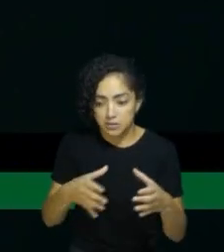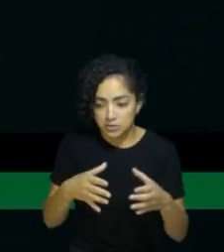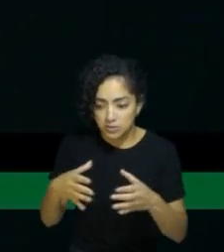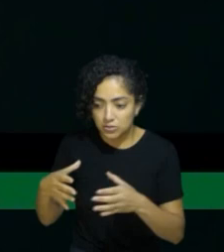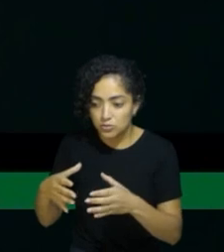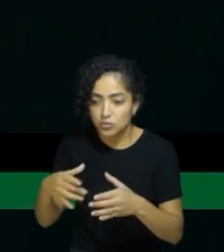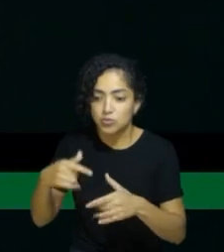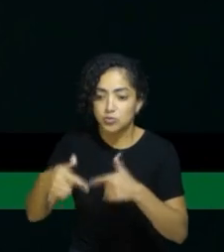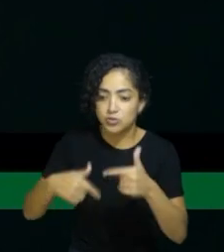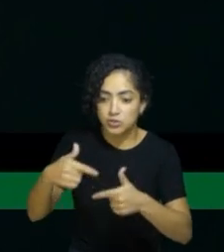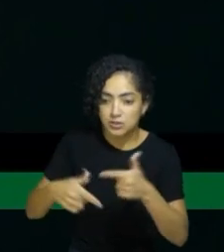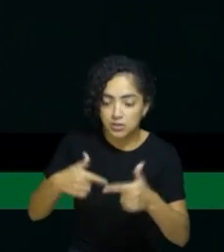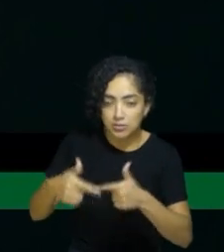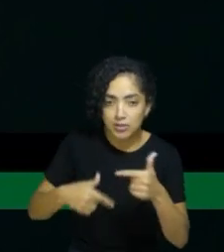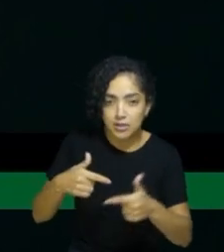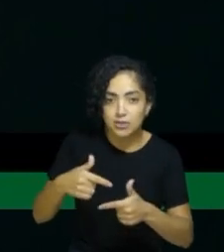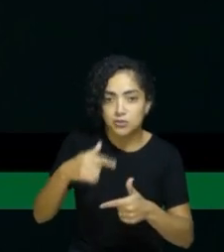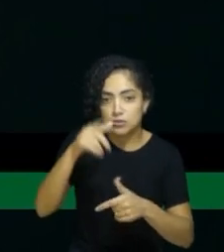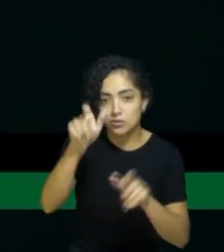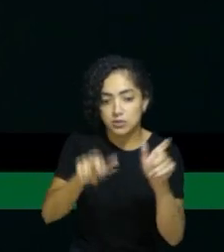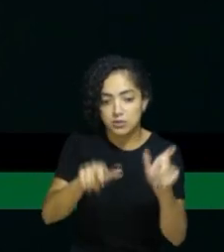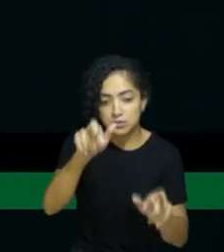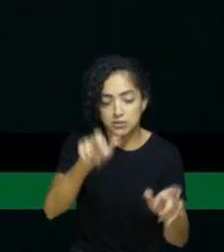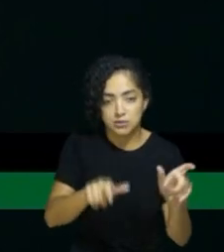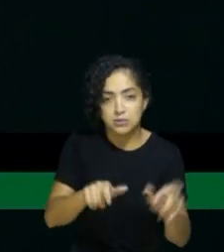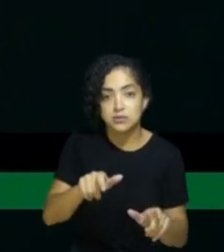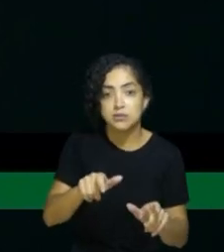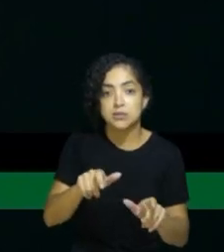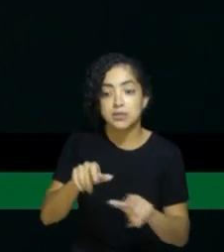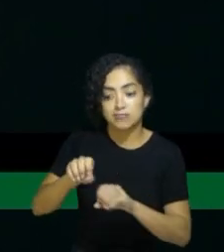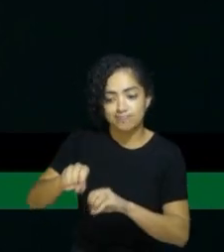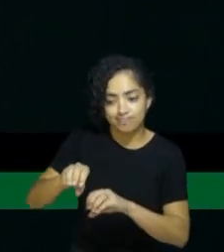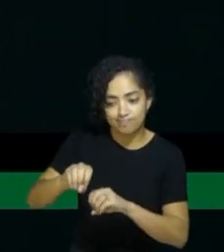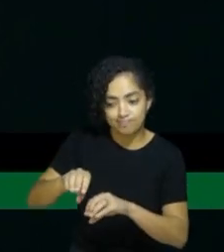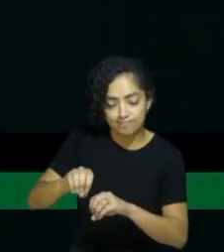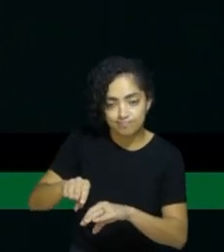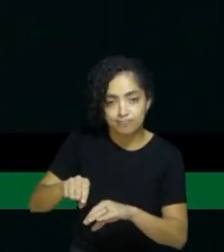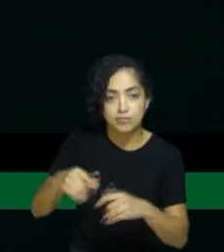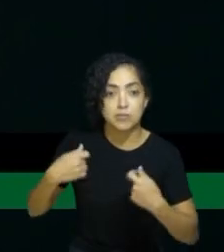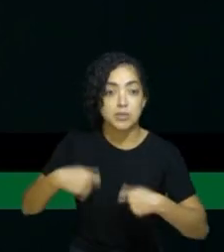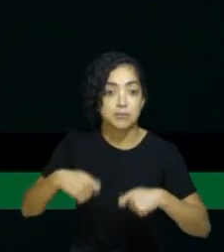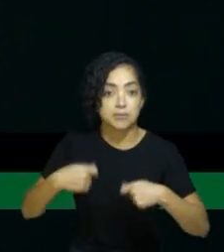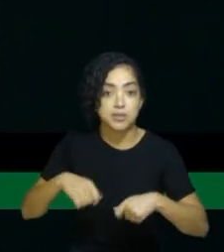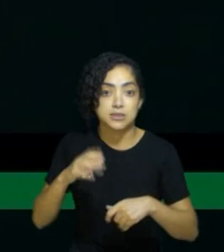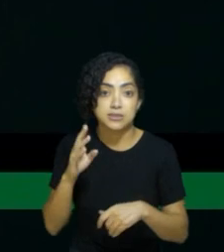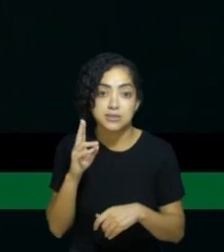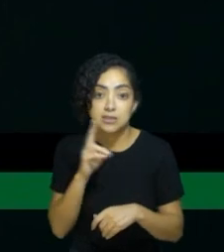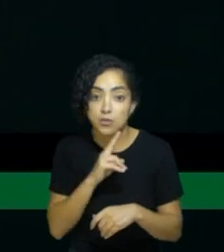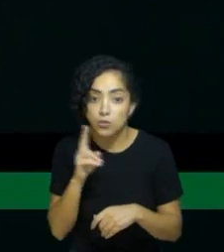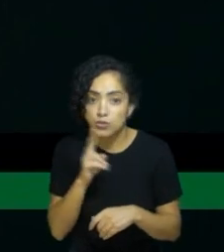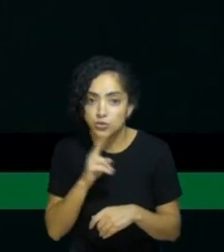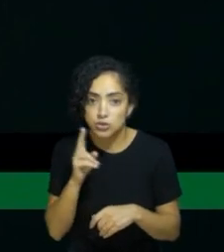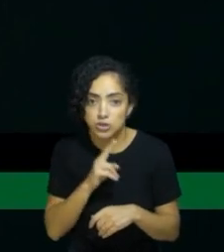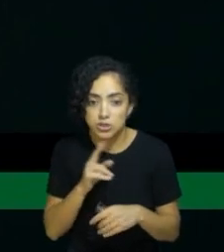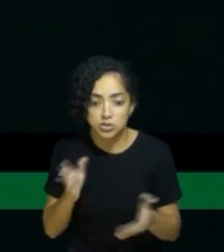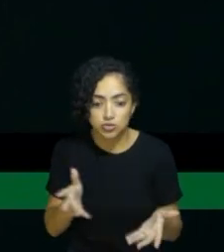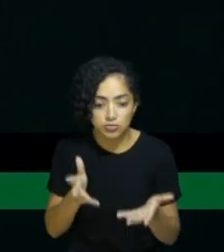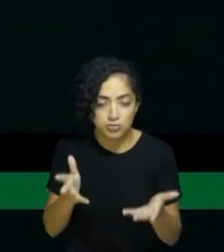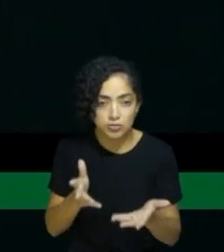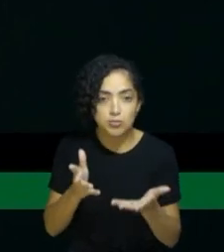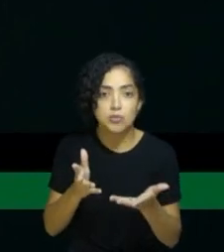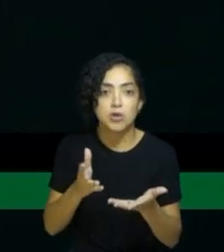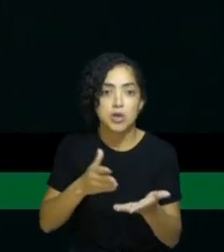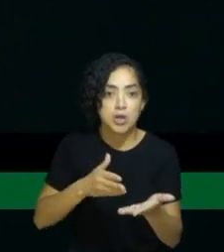da educação em nosso estado precisamos urgentemente promovermos o o concurso